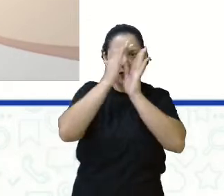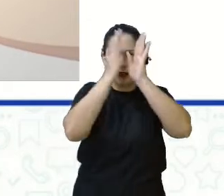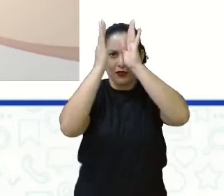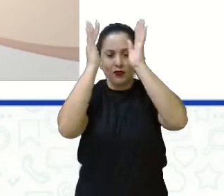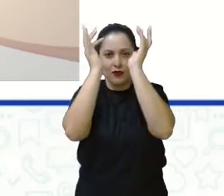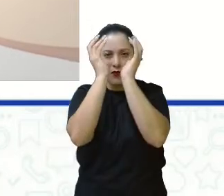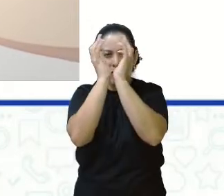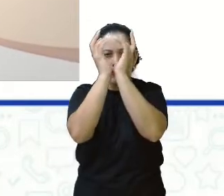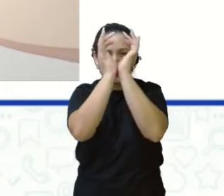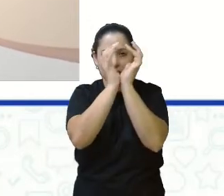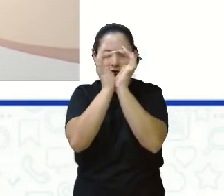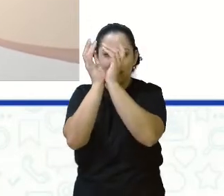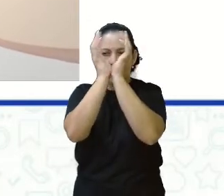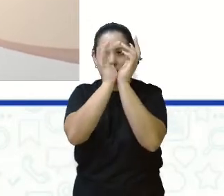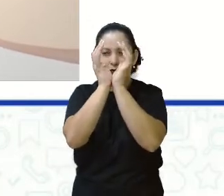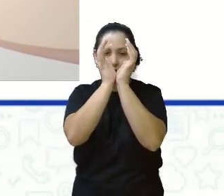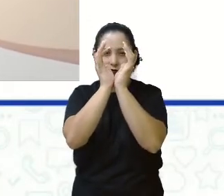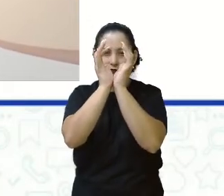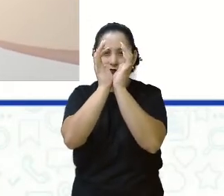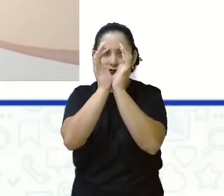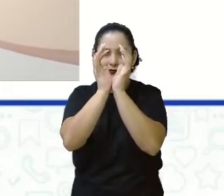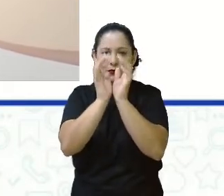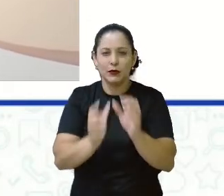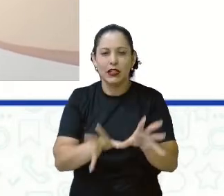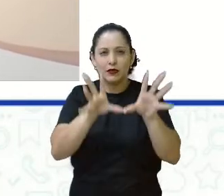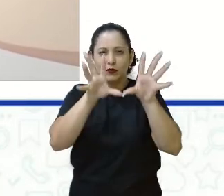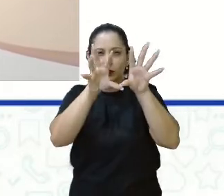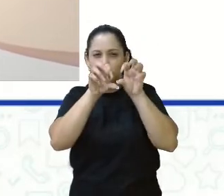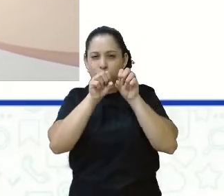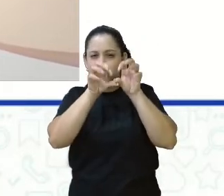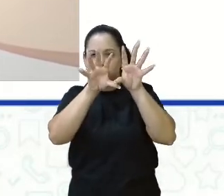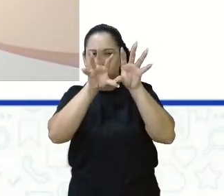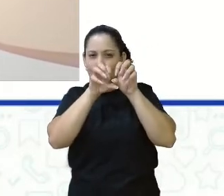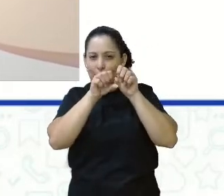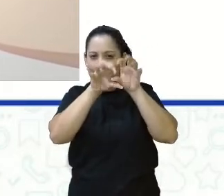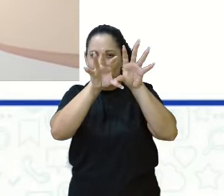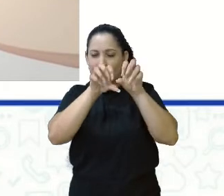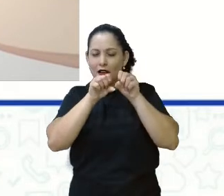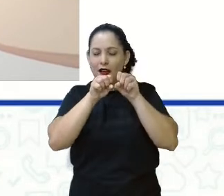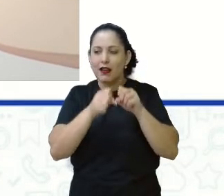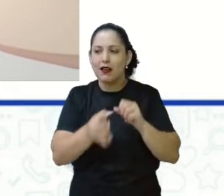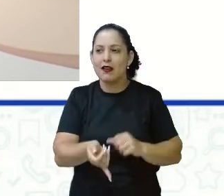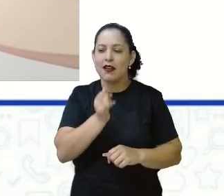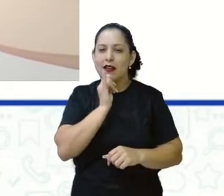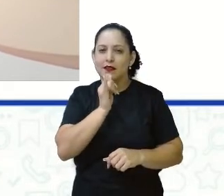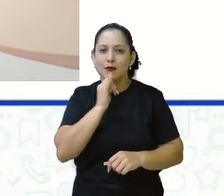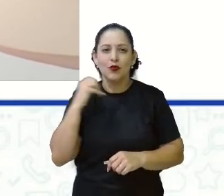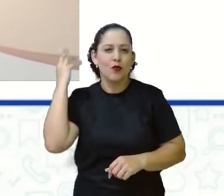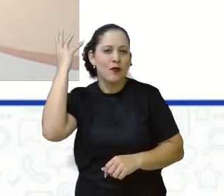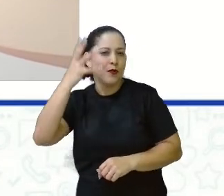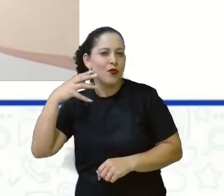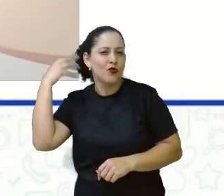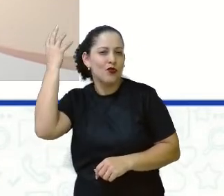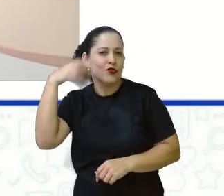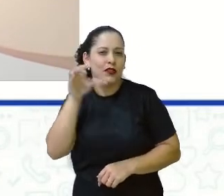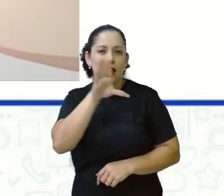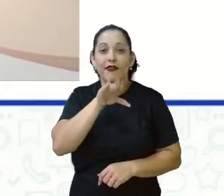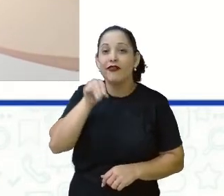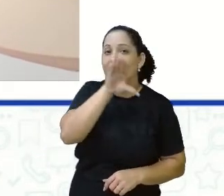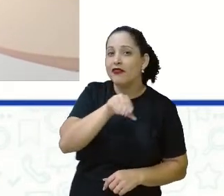O córtex auditivo interpreta essa informação como som, por exemplo, música ou fala.